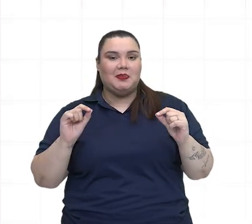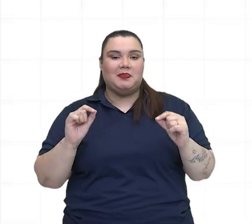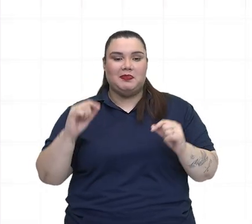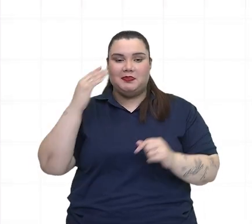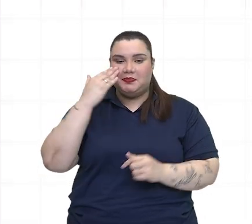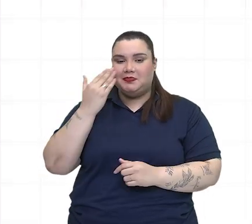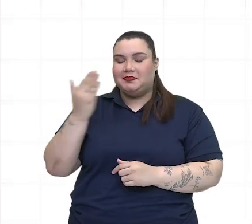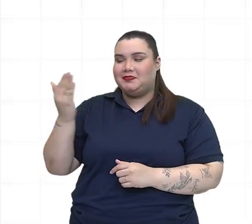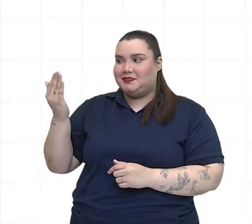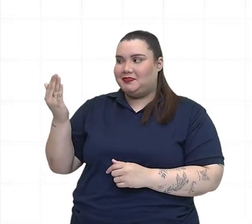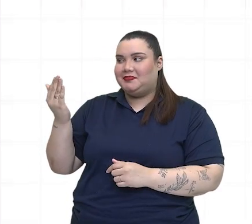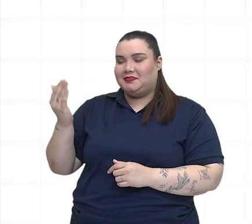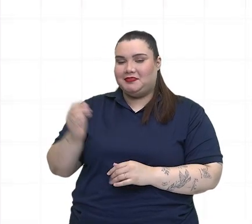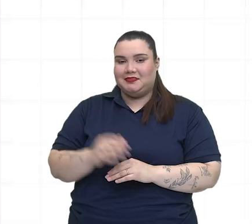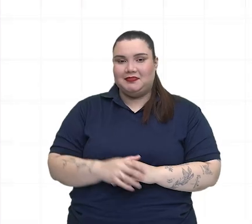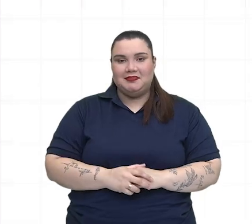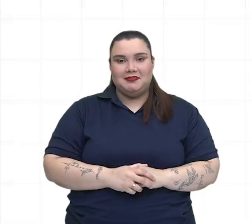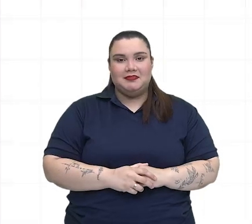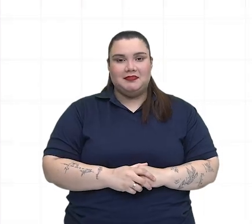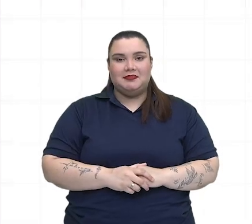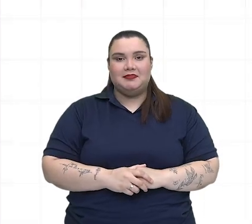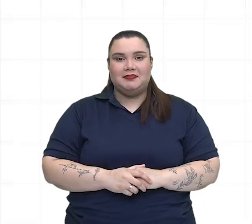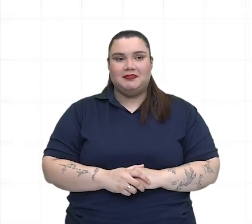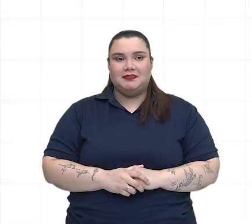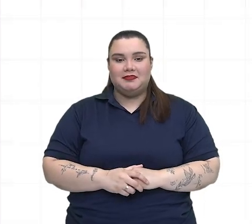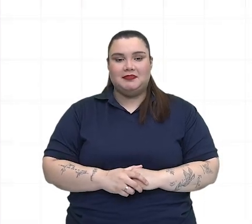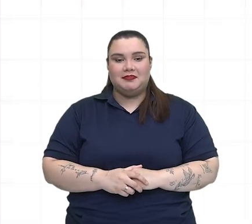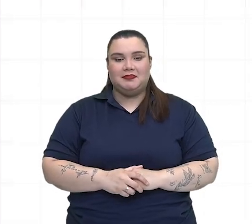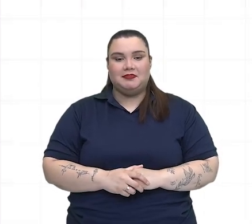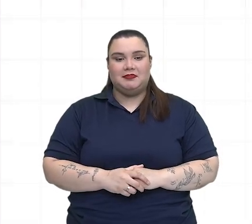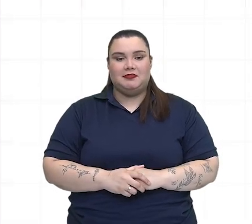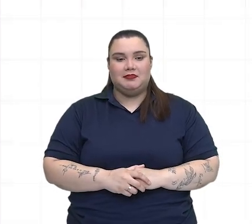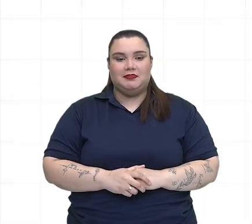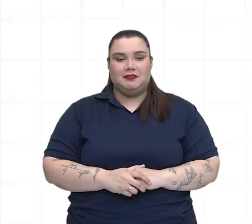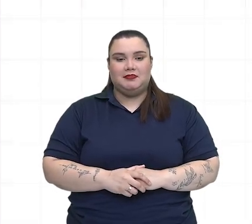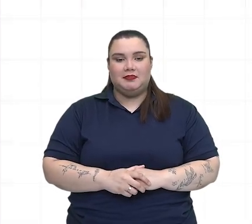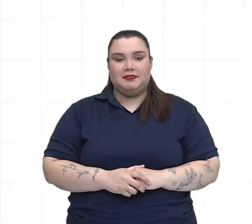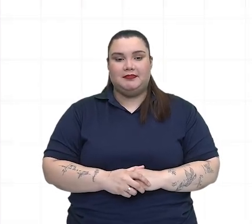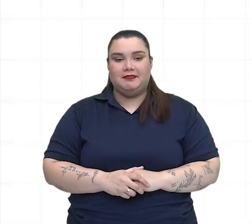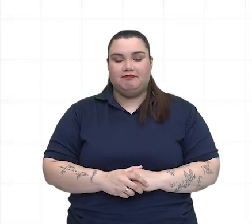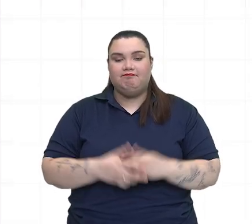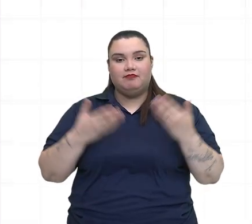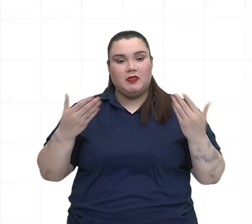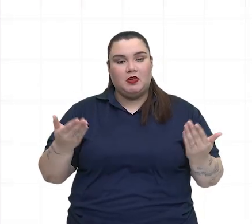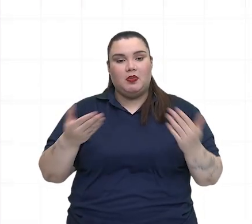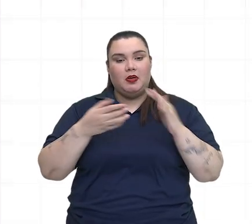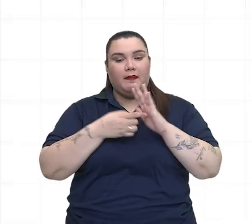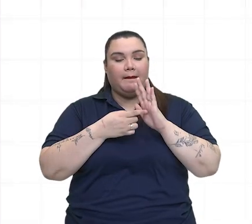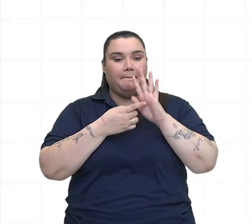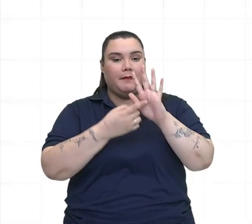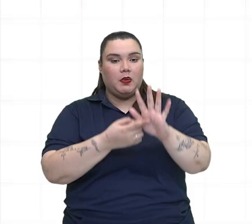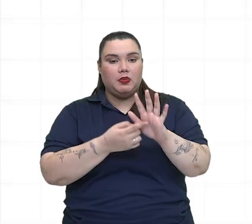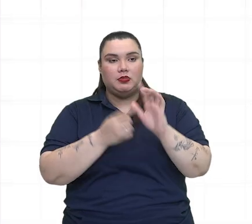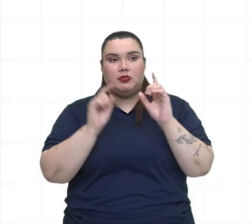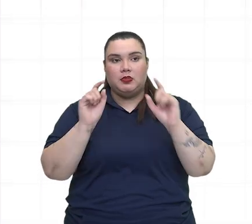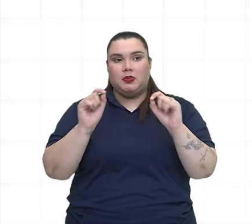losango, olha aqui, olho, certo? Losango. Ele indica